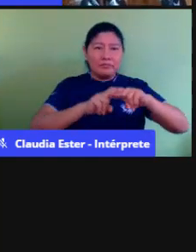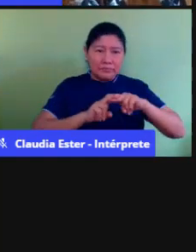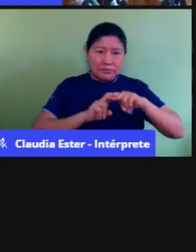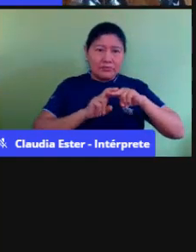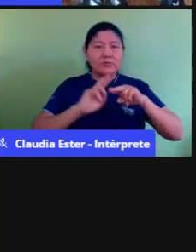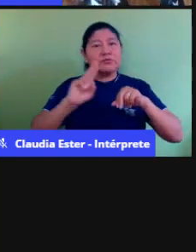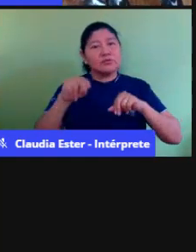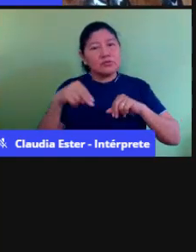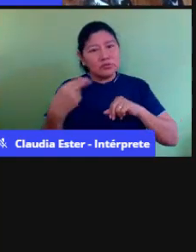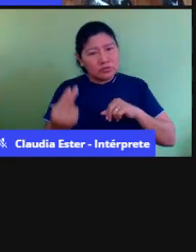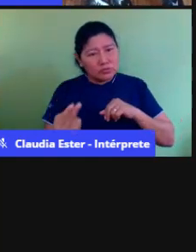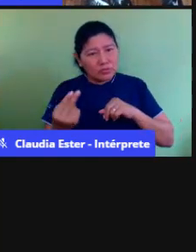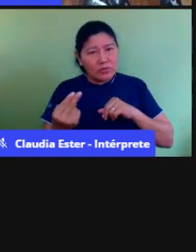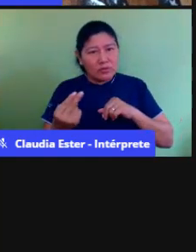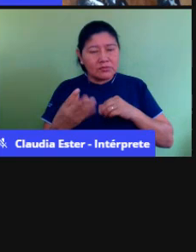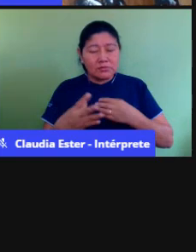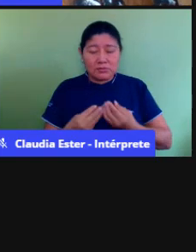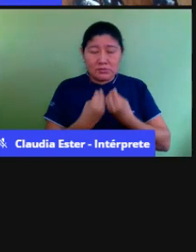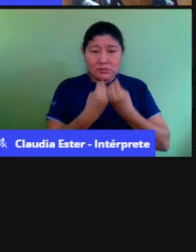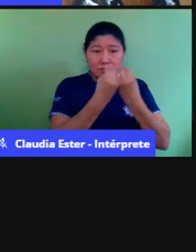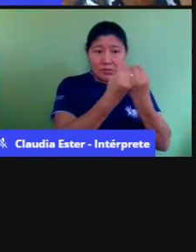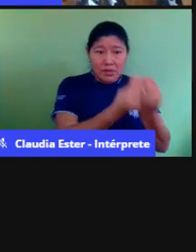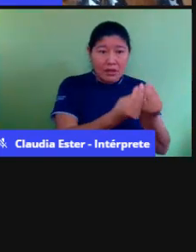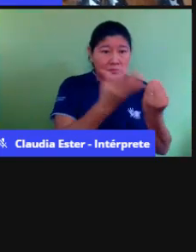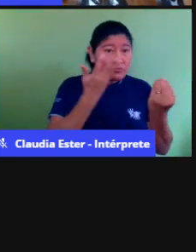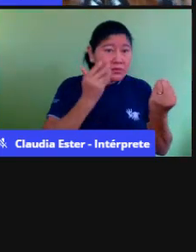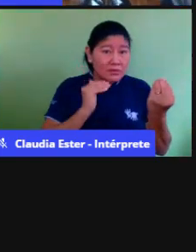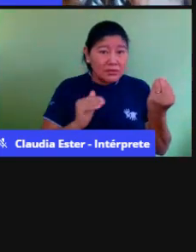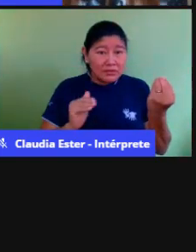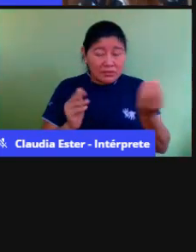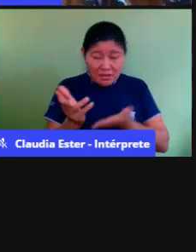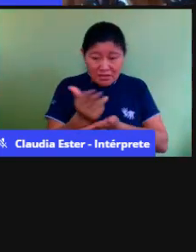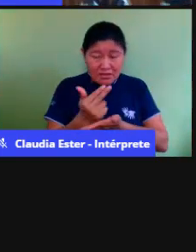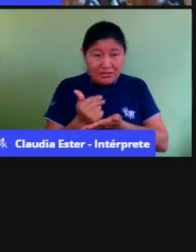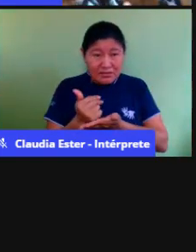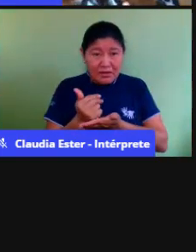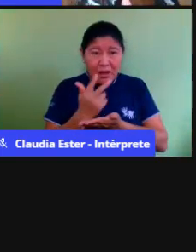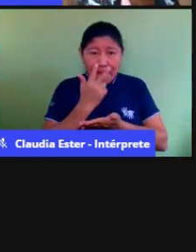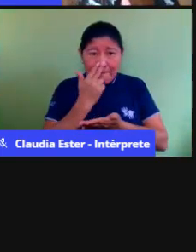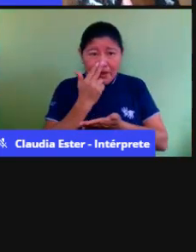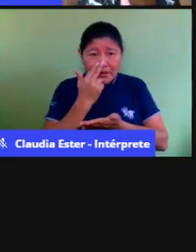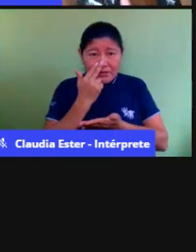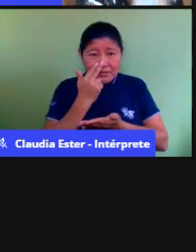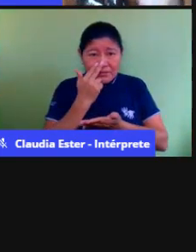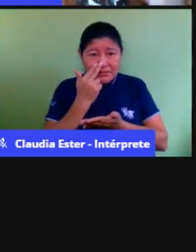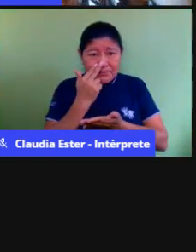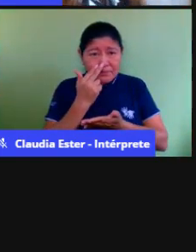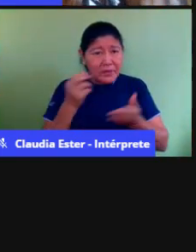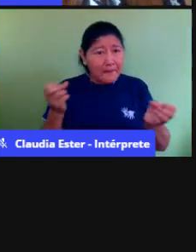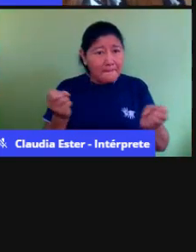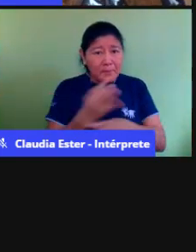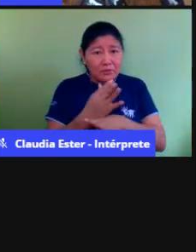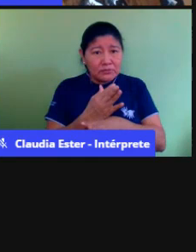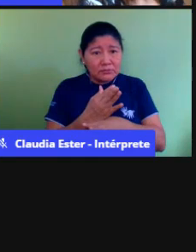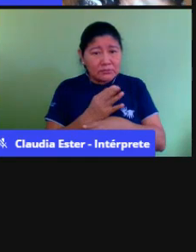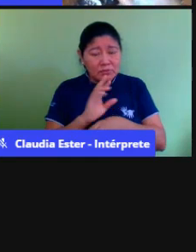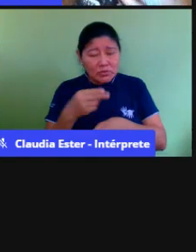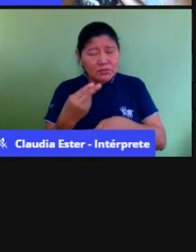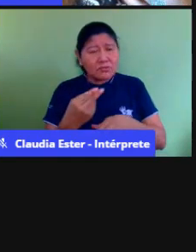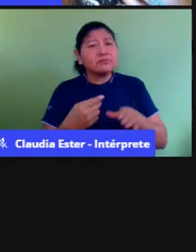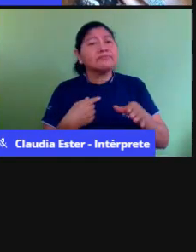imagens infantilizadas para serem coloridas, nós devemos fazer uma pergunta. E a pergunta